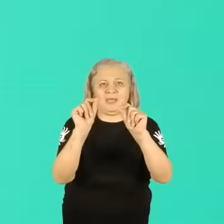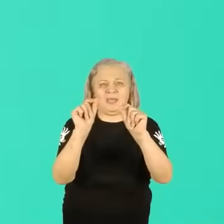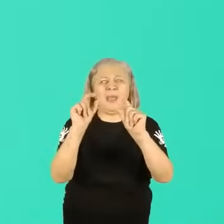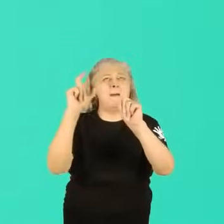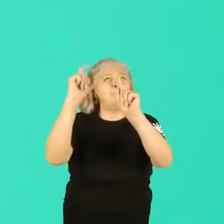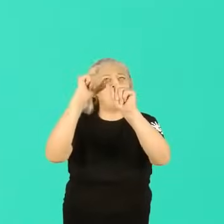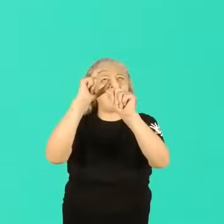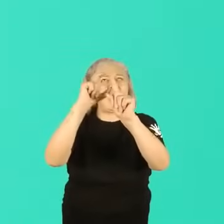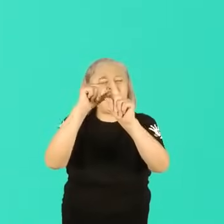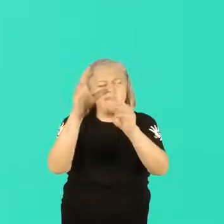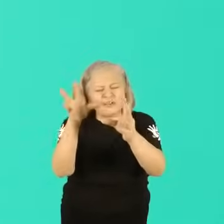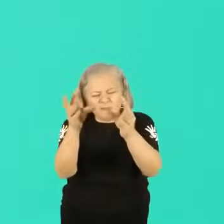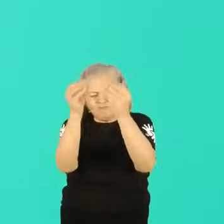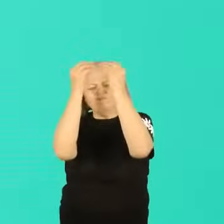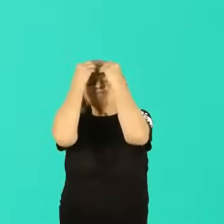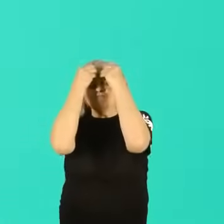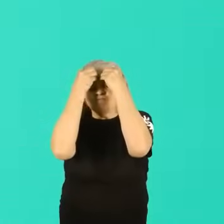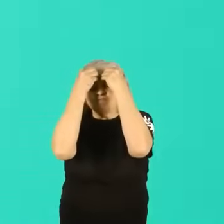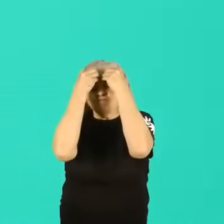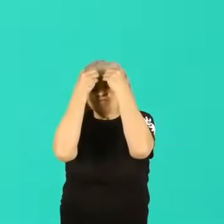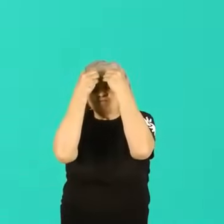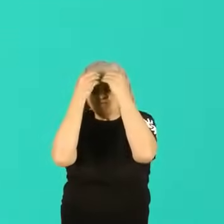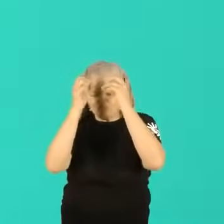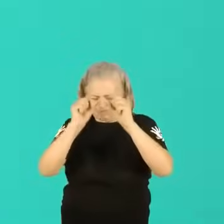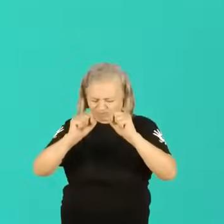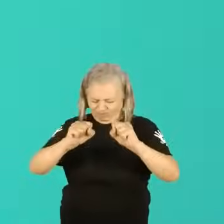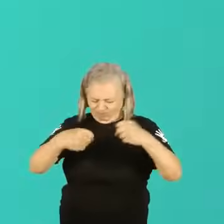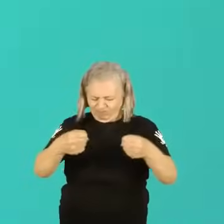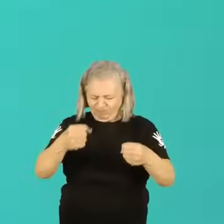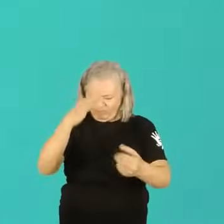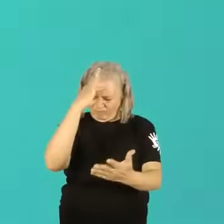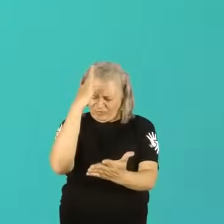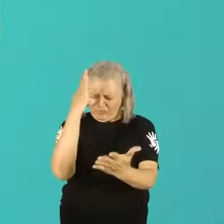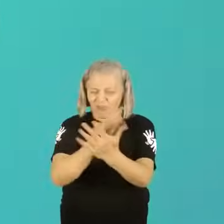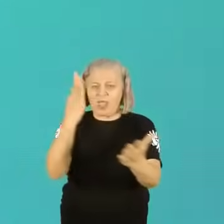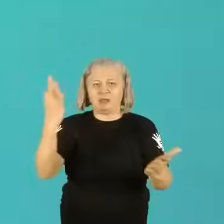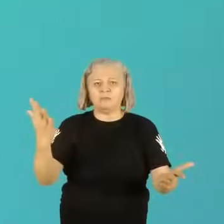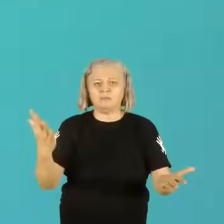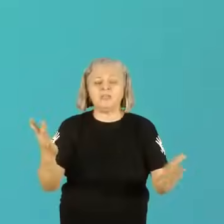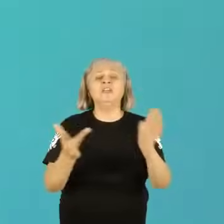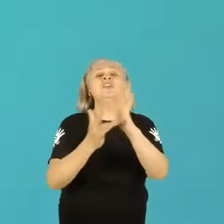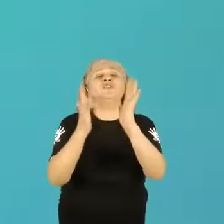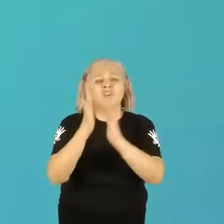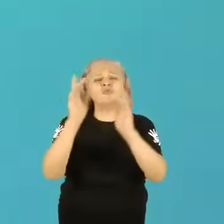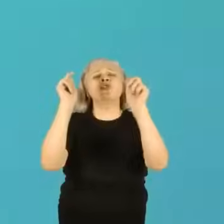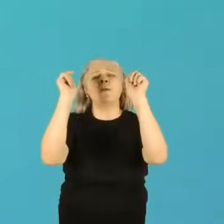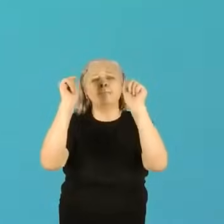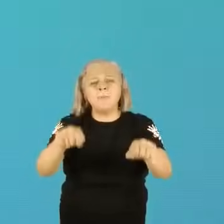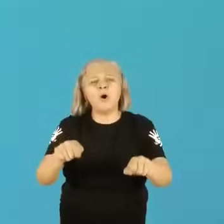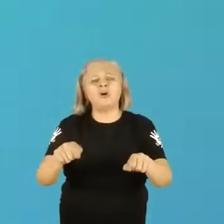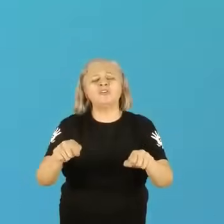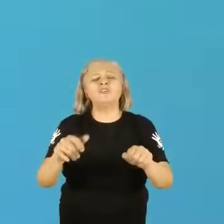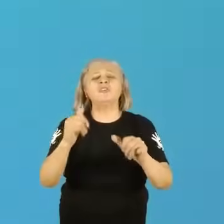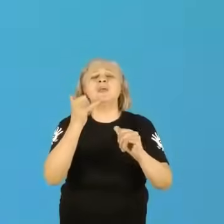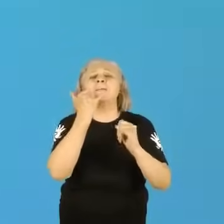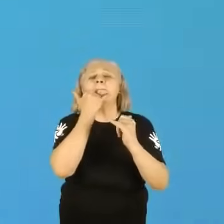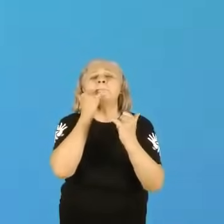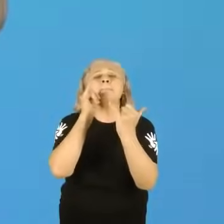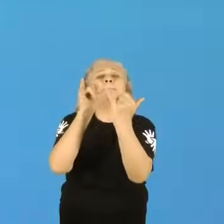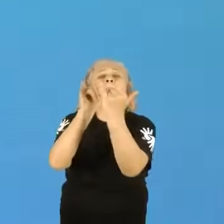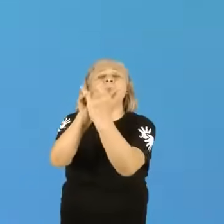essa que você ouviu hoje à noite, sobre esse Jesus que tem o poder de mudar realidades, perdoar